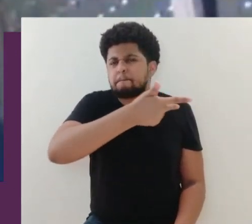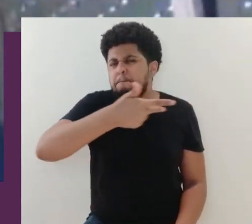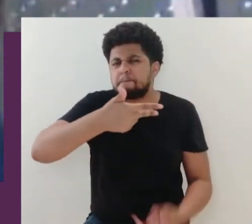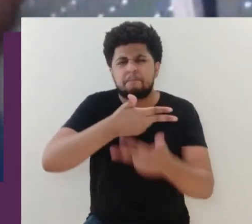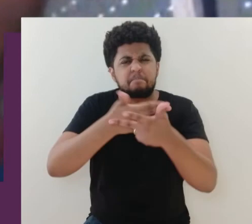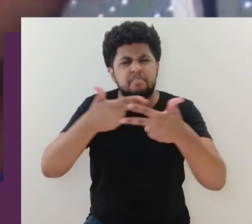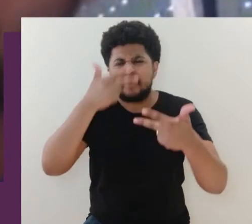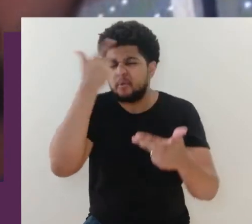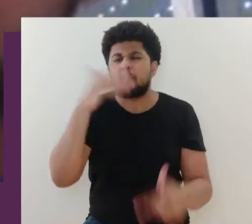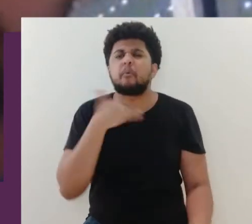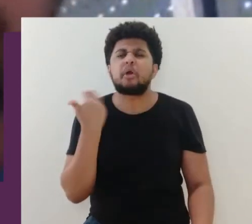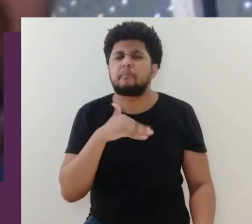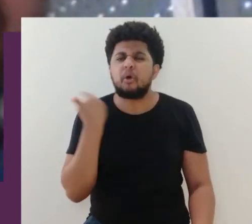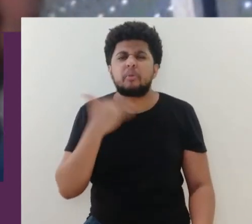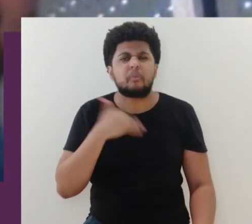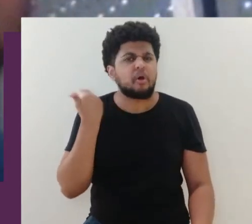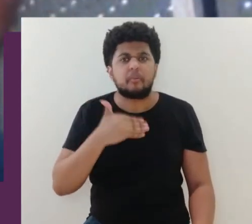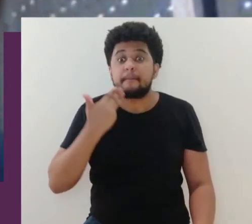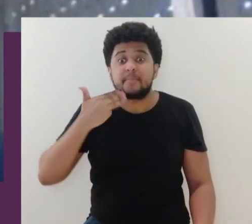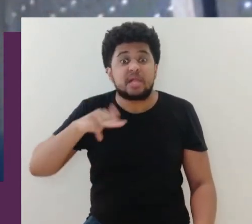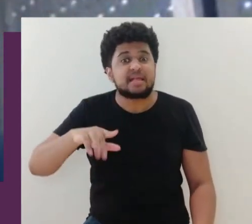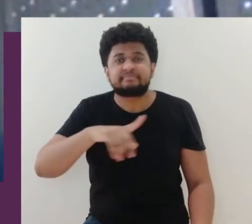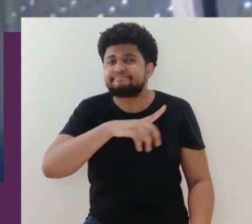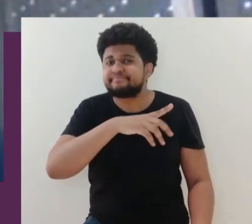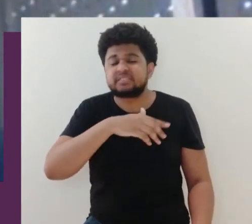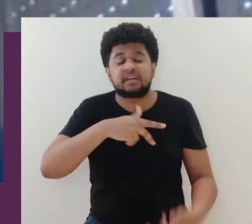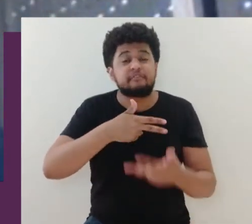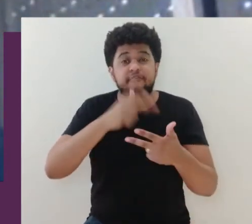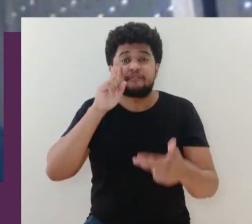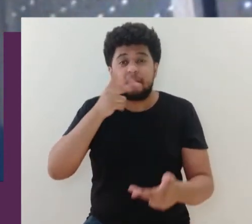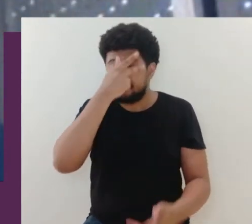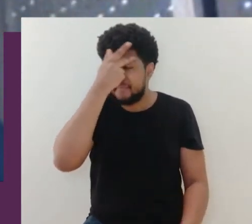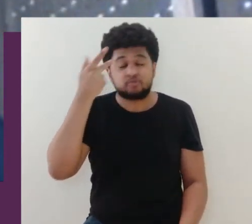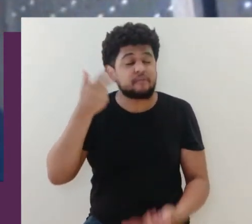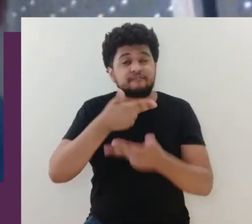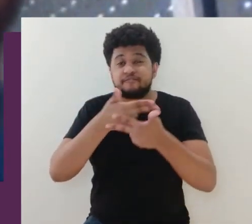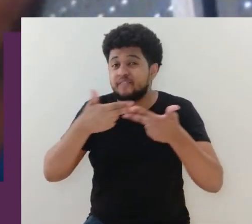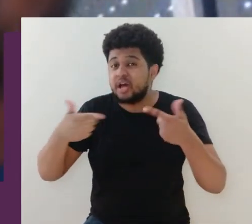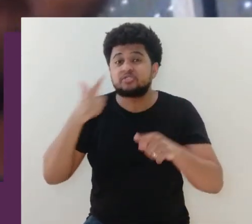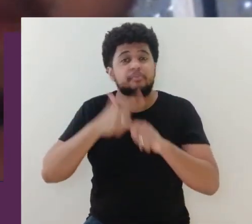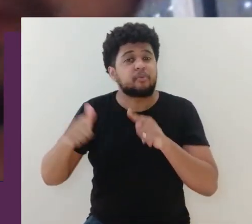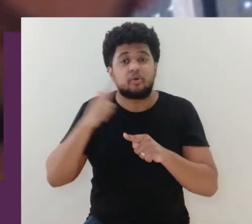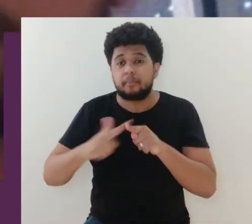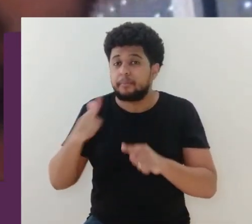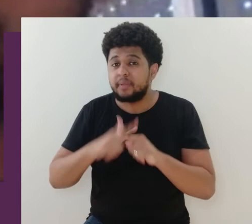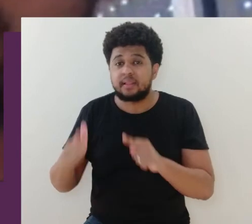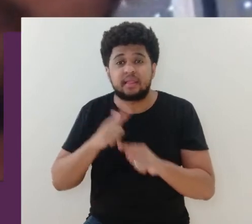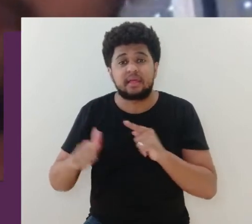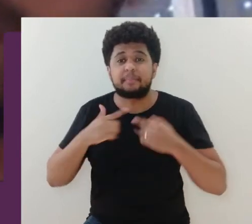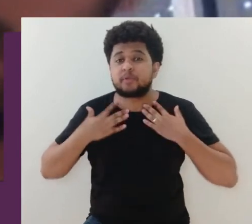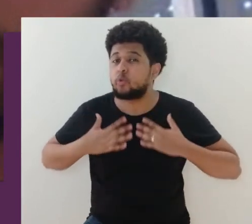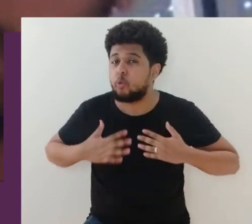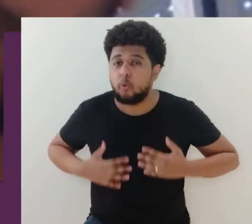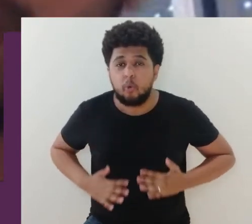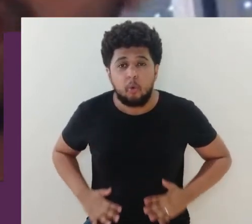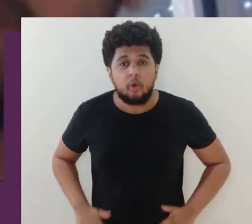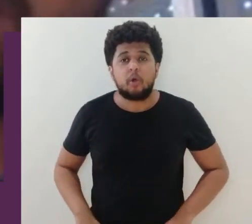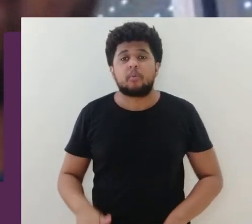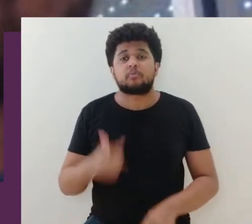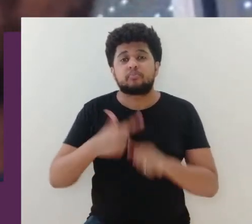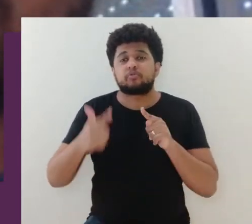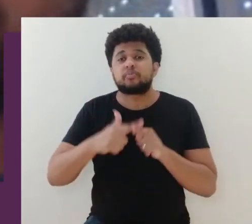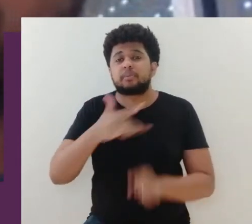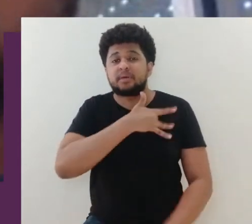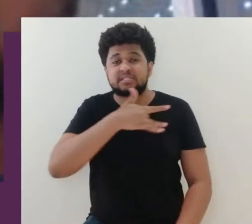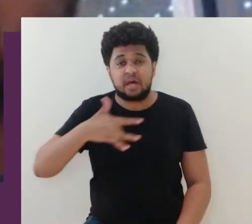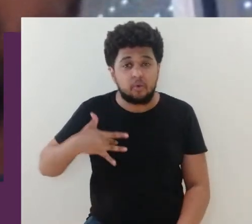centenas de milhares de pessoas morrendo, você vê outras pessoas com uma série de problemas físicos,